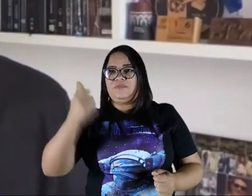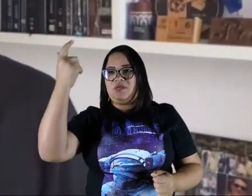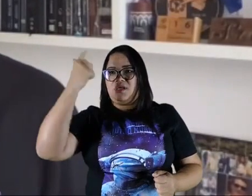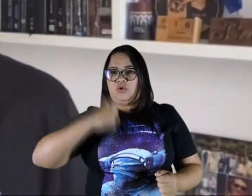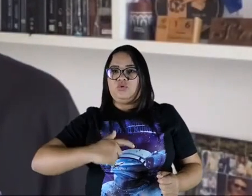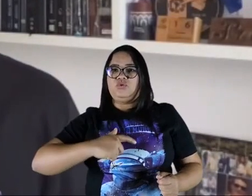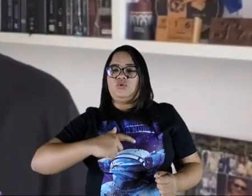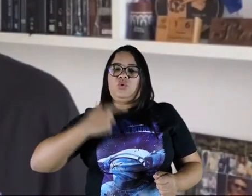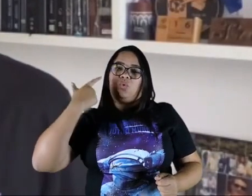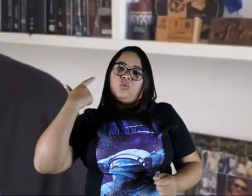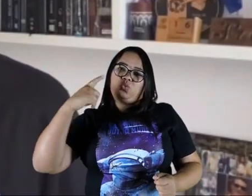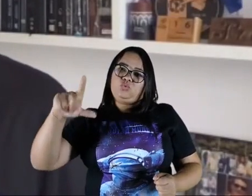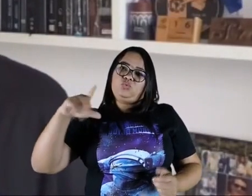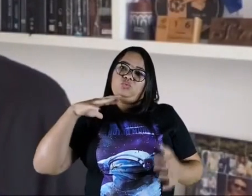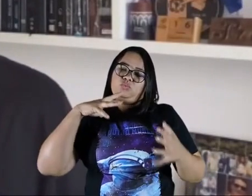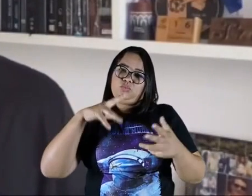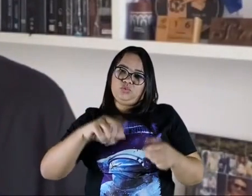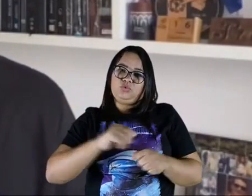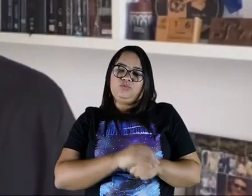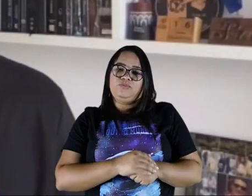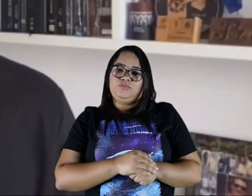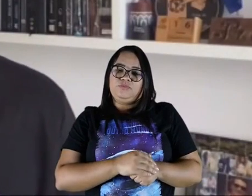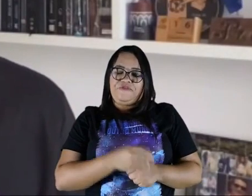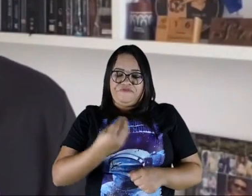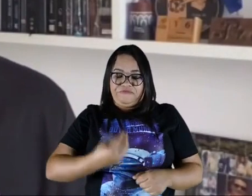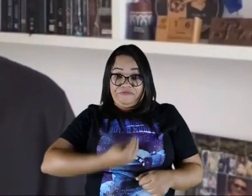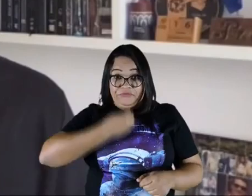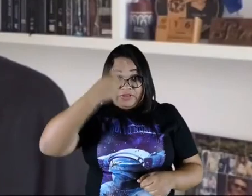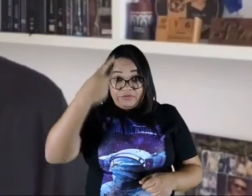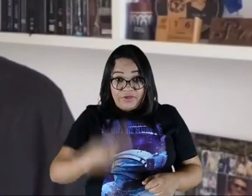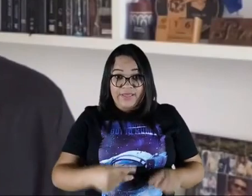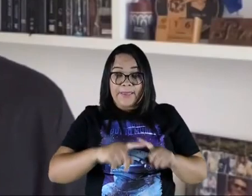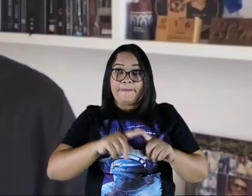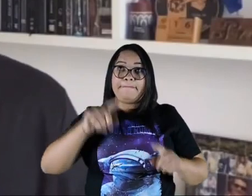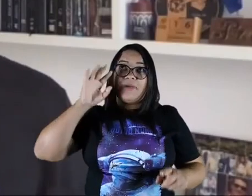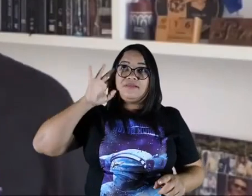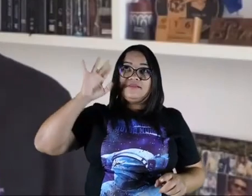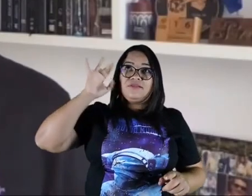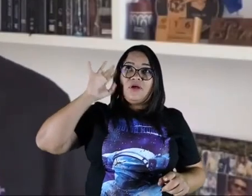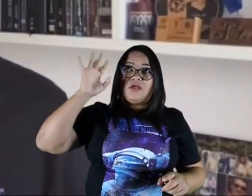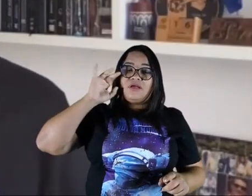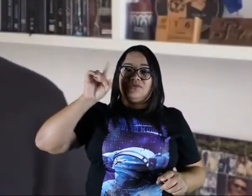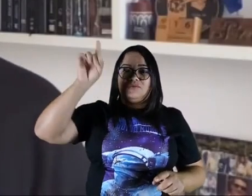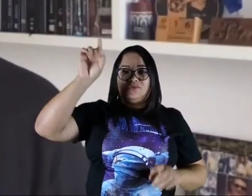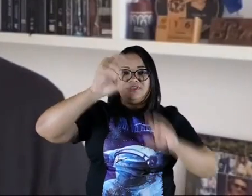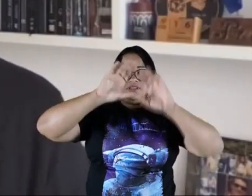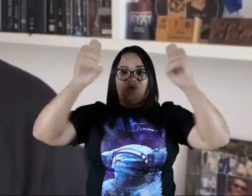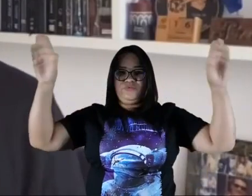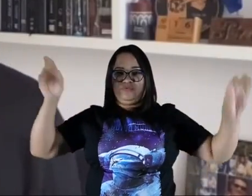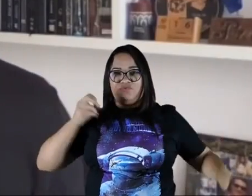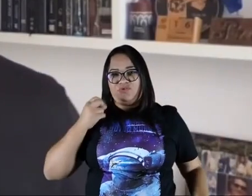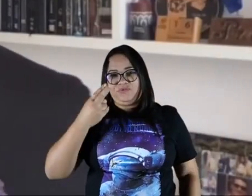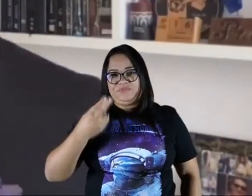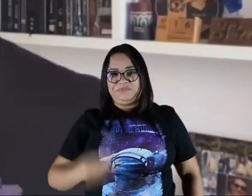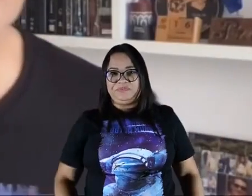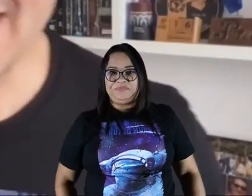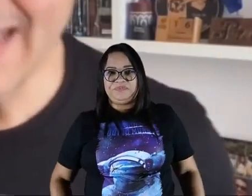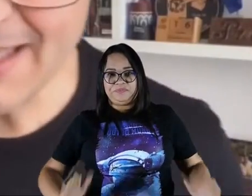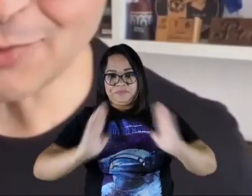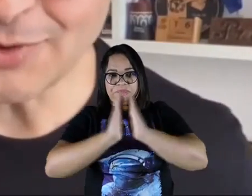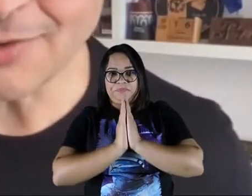outro mundo, com os pés na terra e os olhos no céu, eu vou.